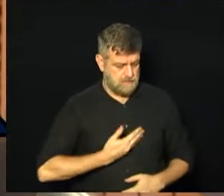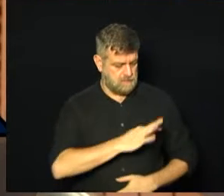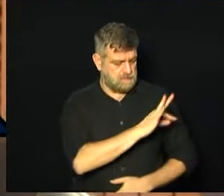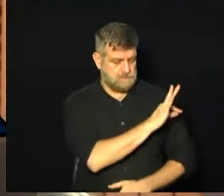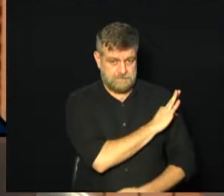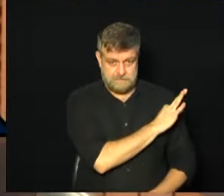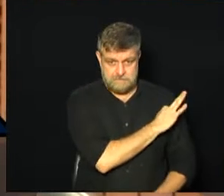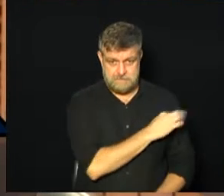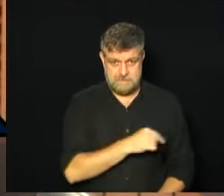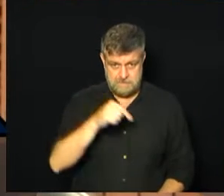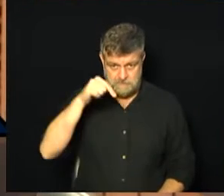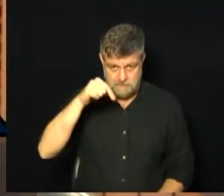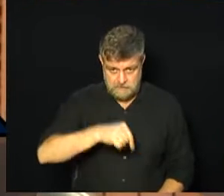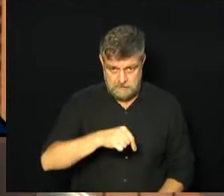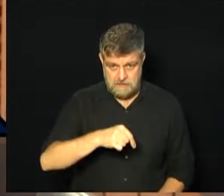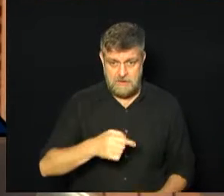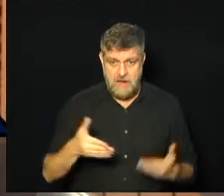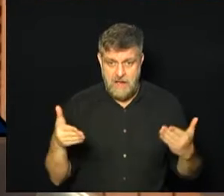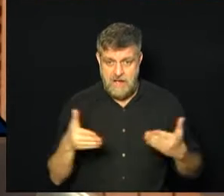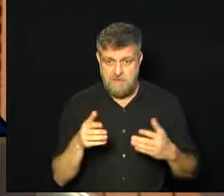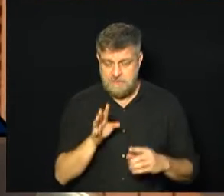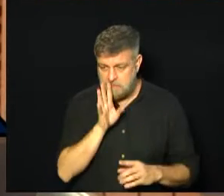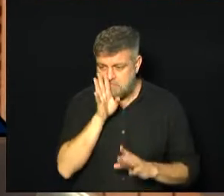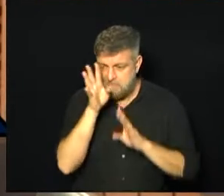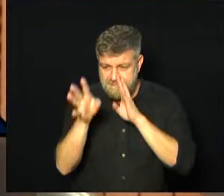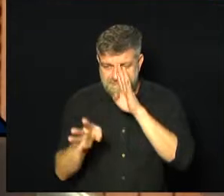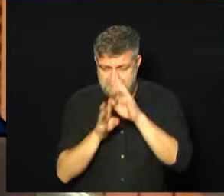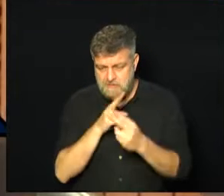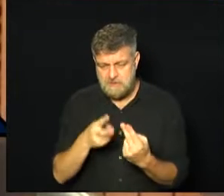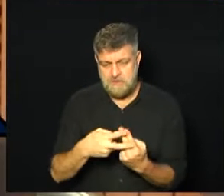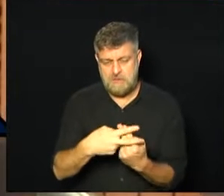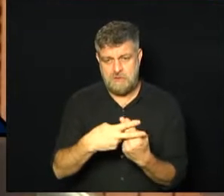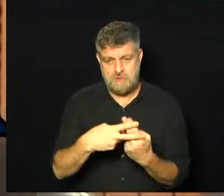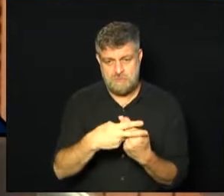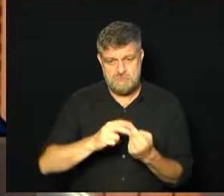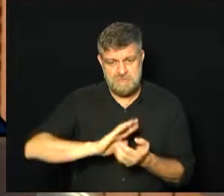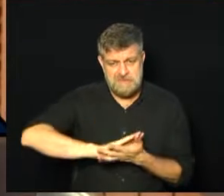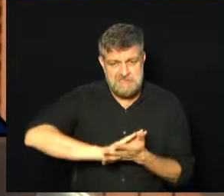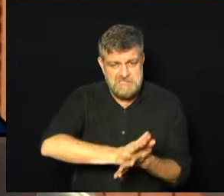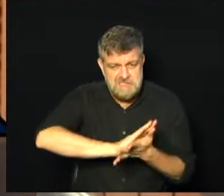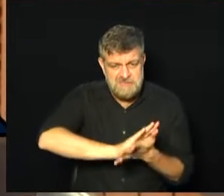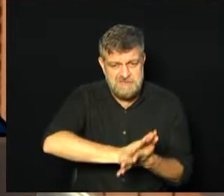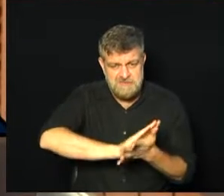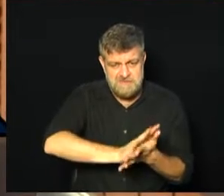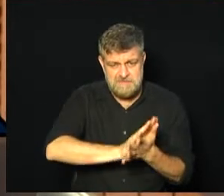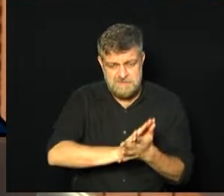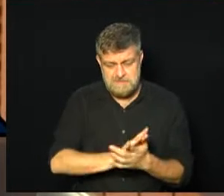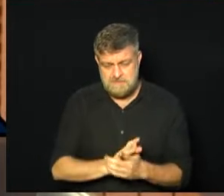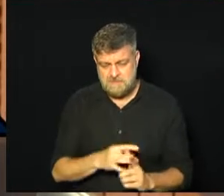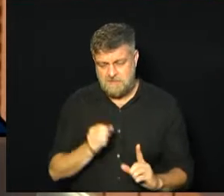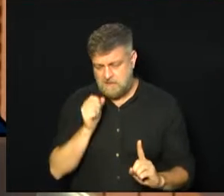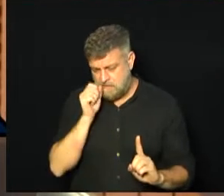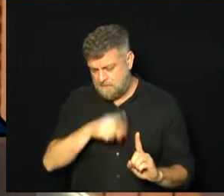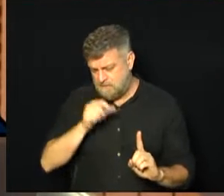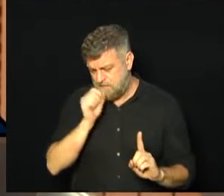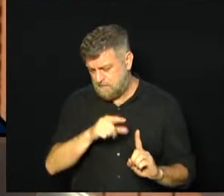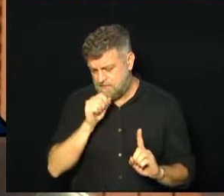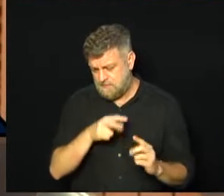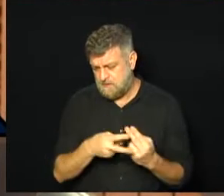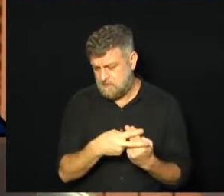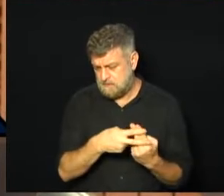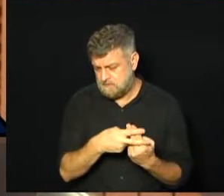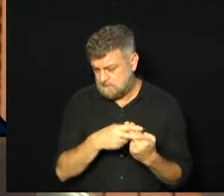mais nessa condição de ataque que o SUS está sendo alvo, sabe o